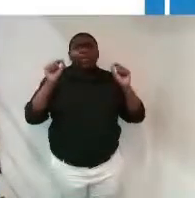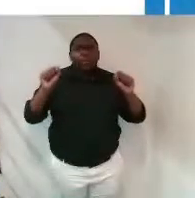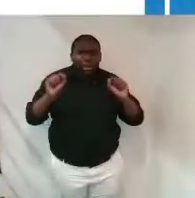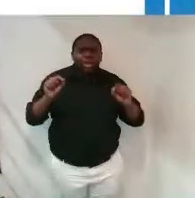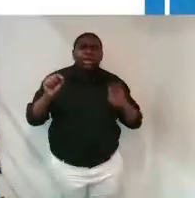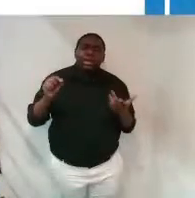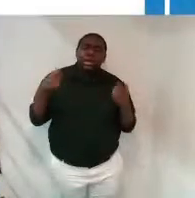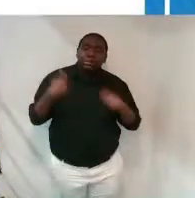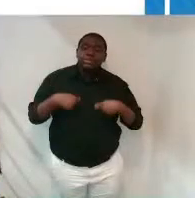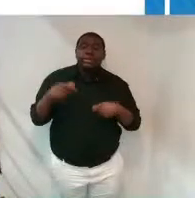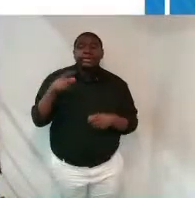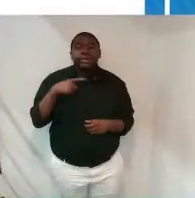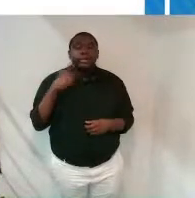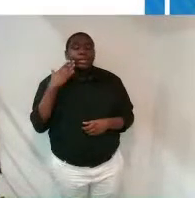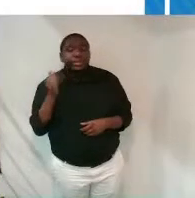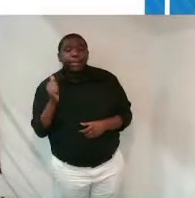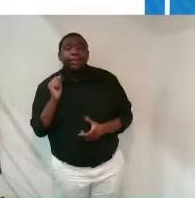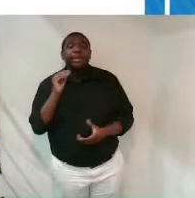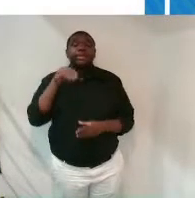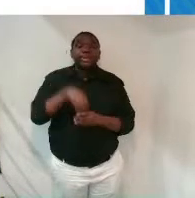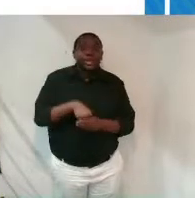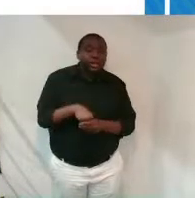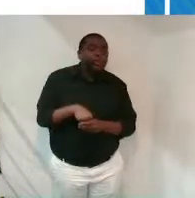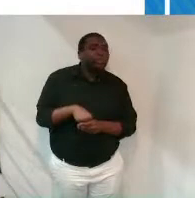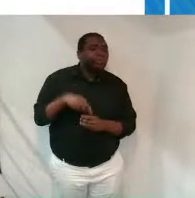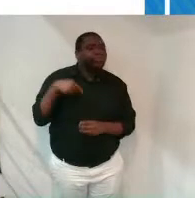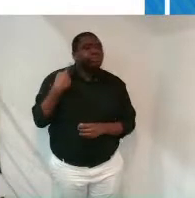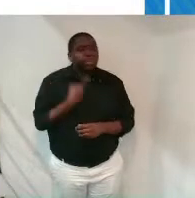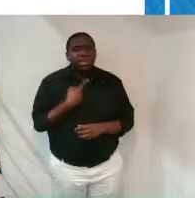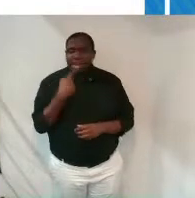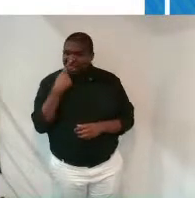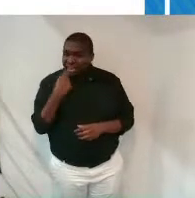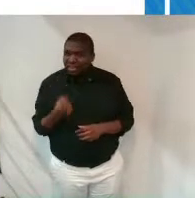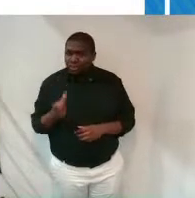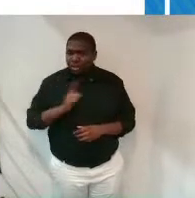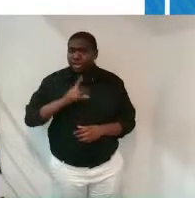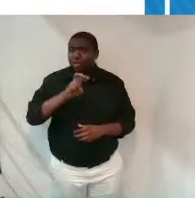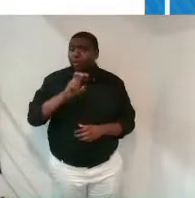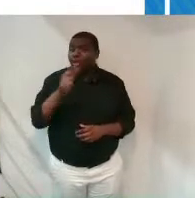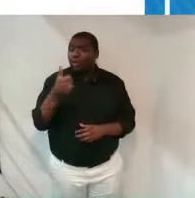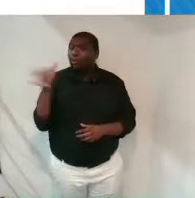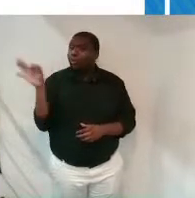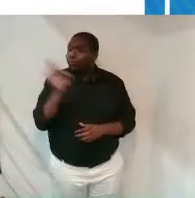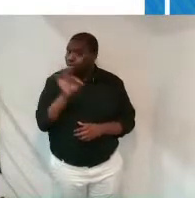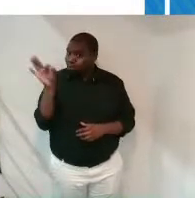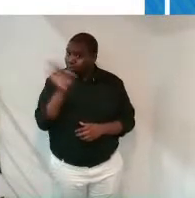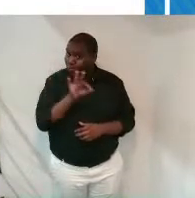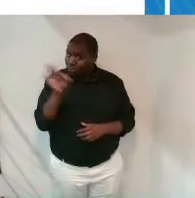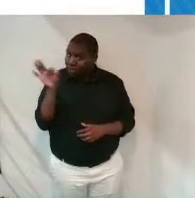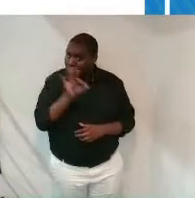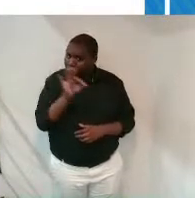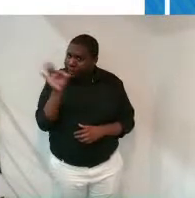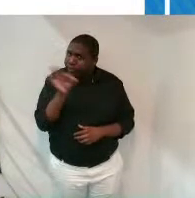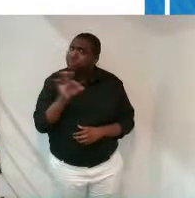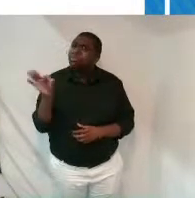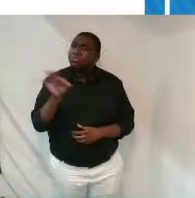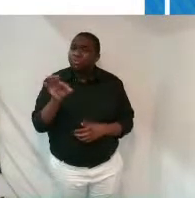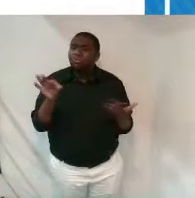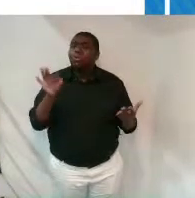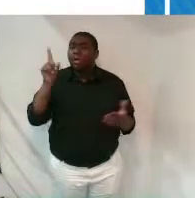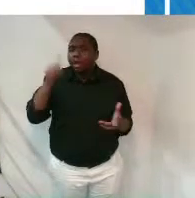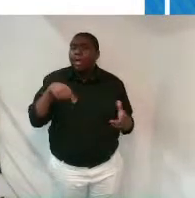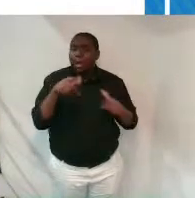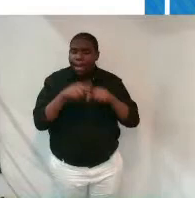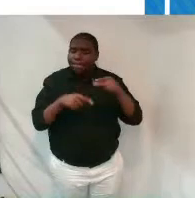Se dentro da gravimetria dos nossos resíduos, 51% é matéria orgânica, né? E matéria orgânica não